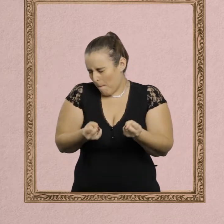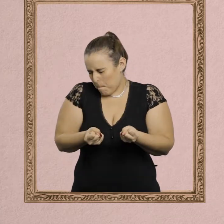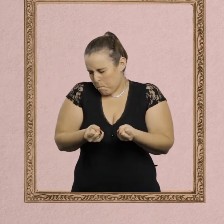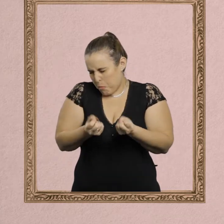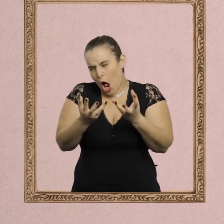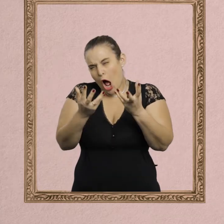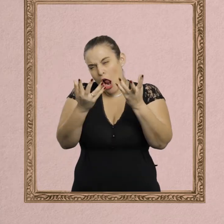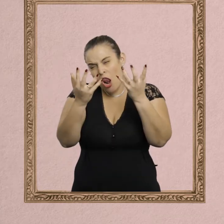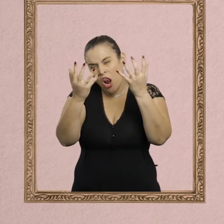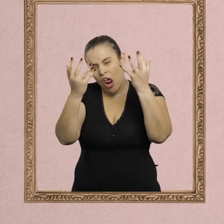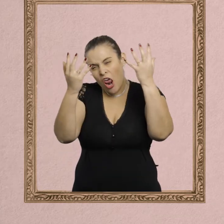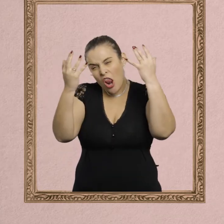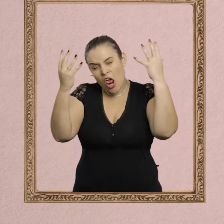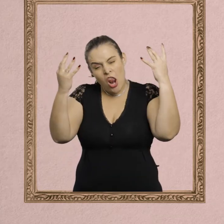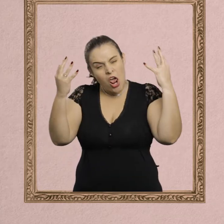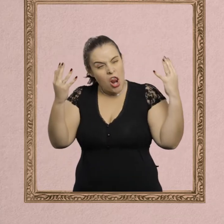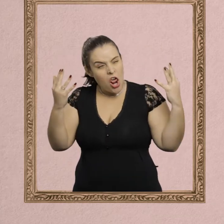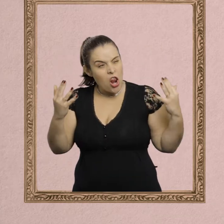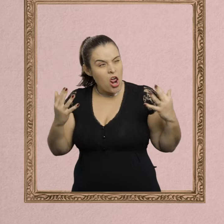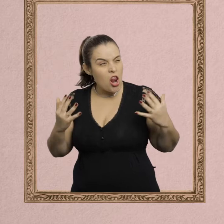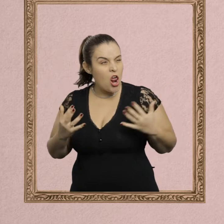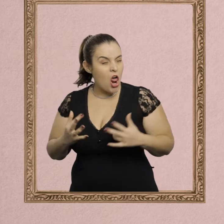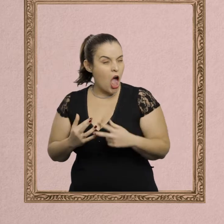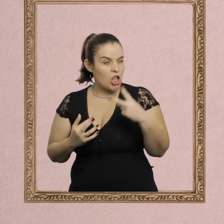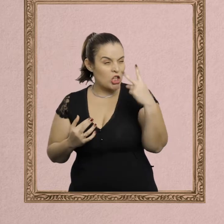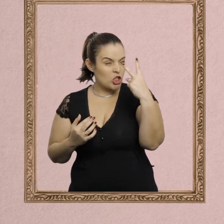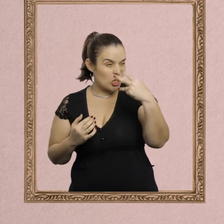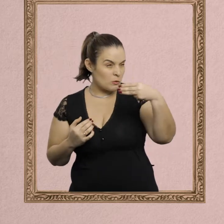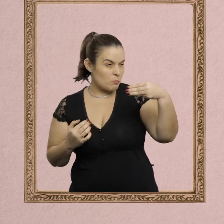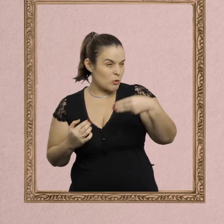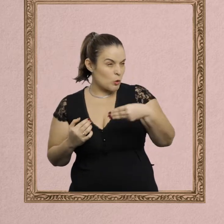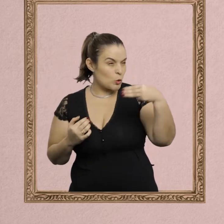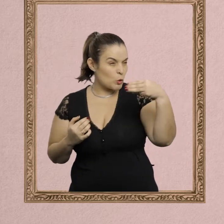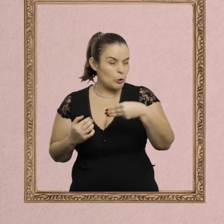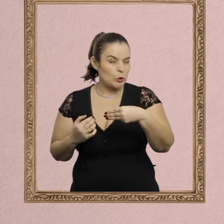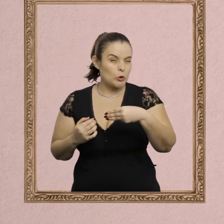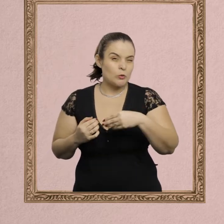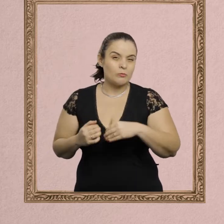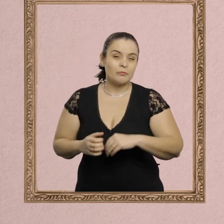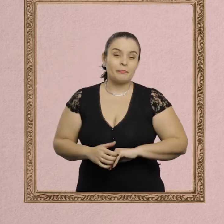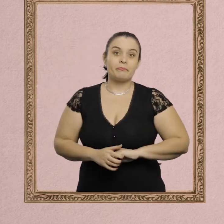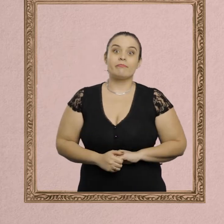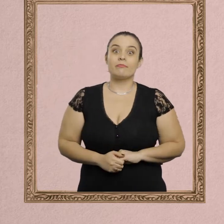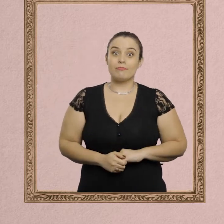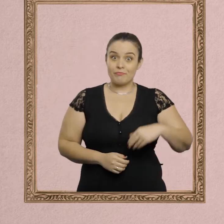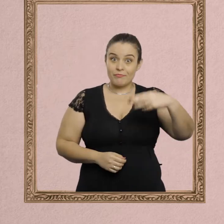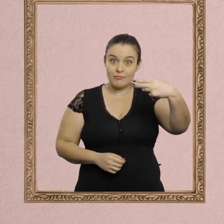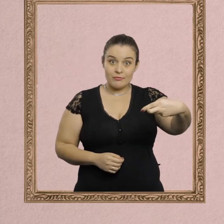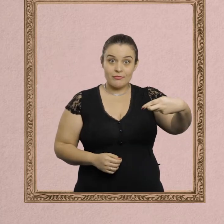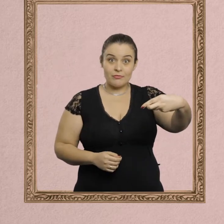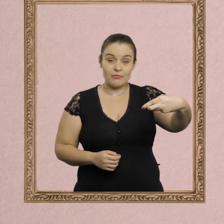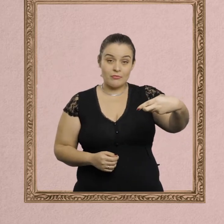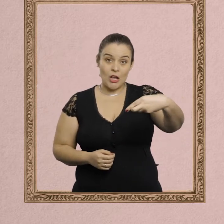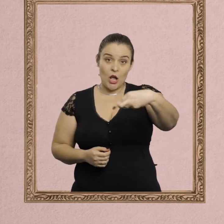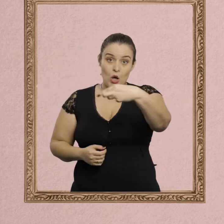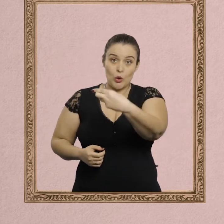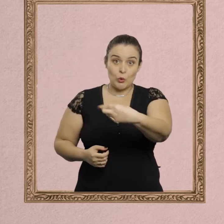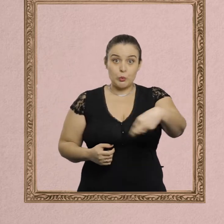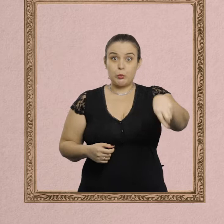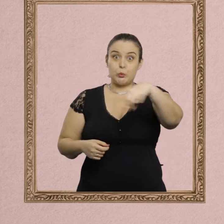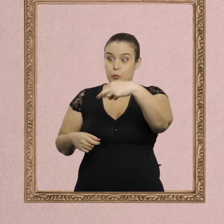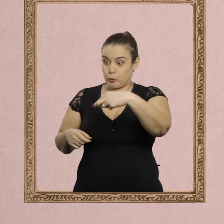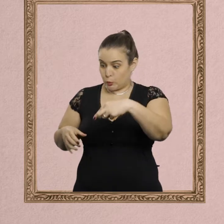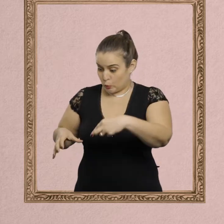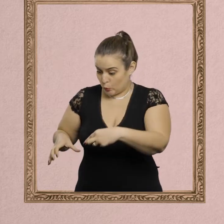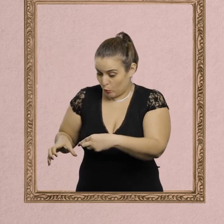em 1000 pedaços! Isso vai acontecer daqui a 2 minutos! Nesse momento,